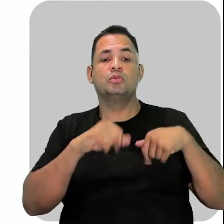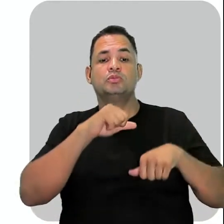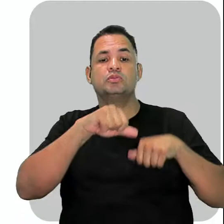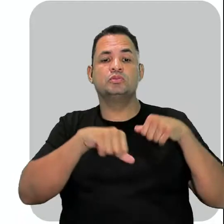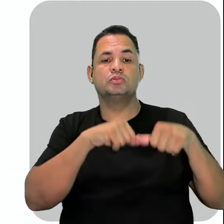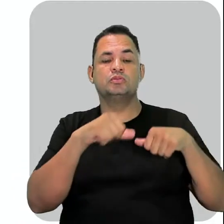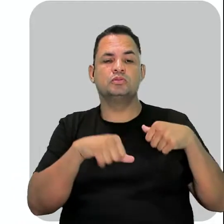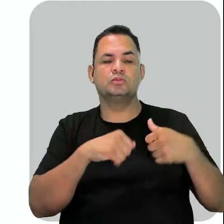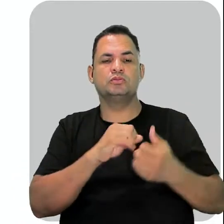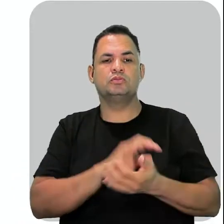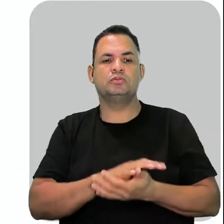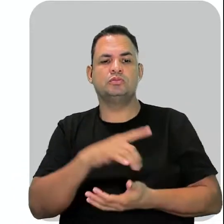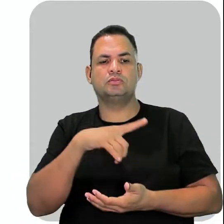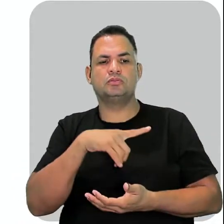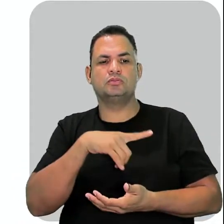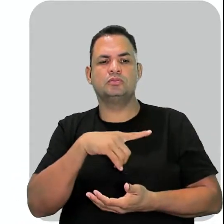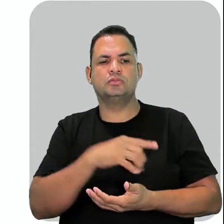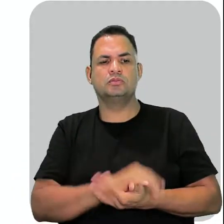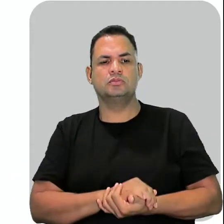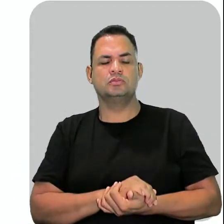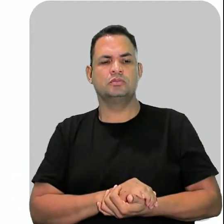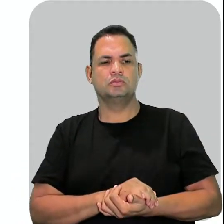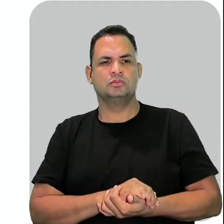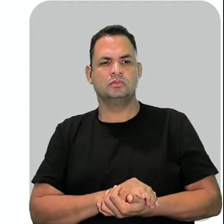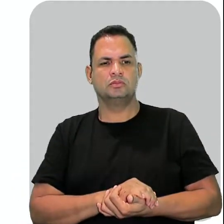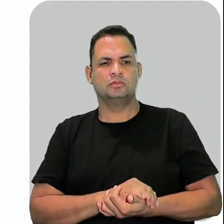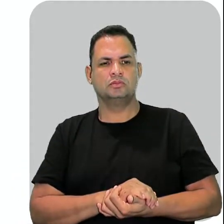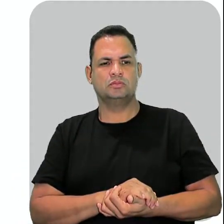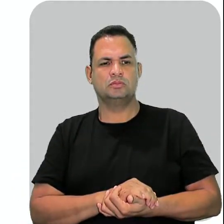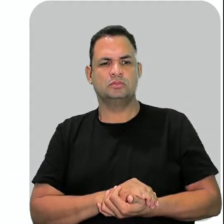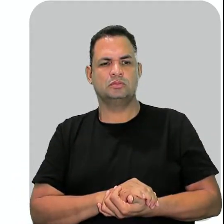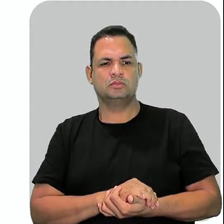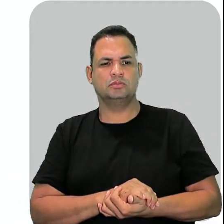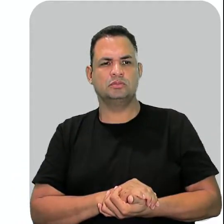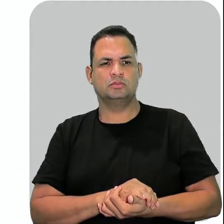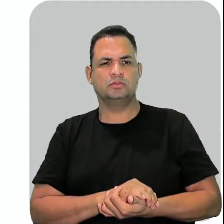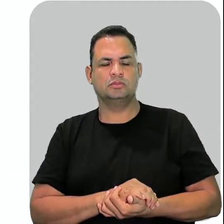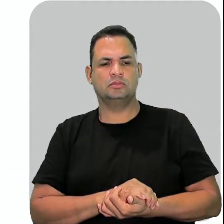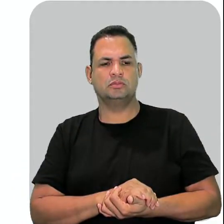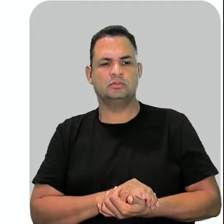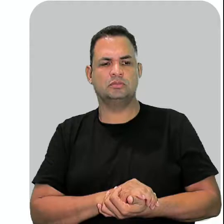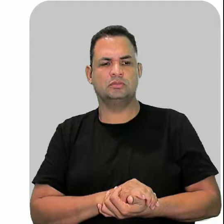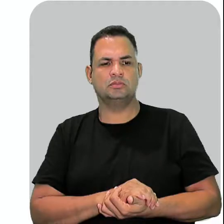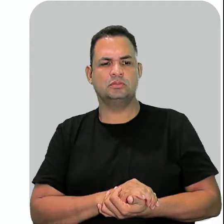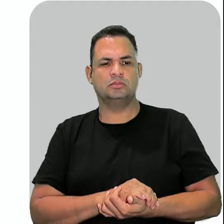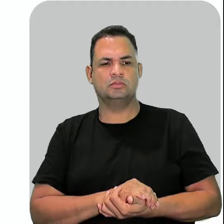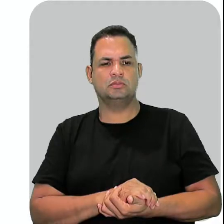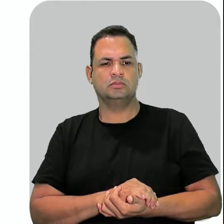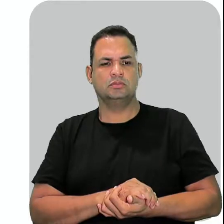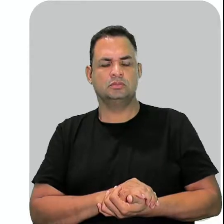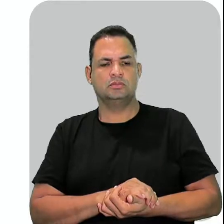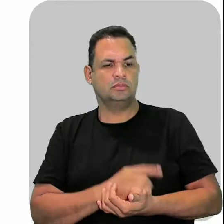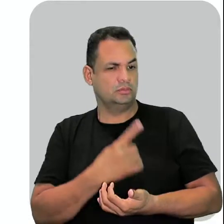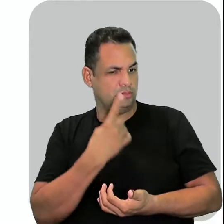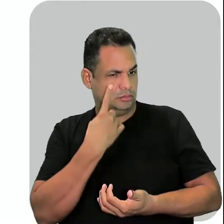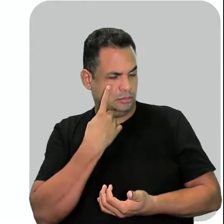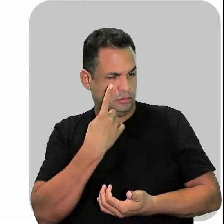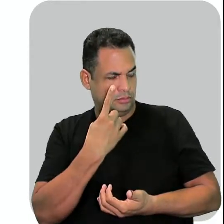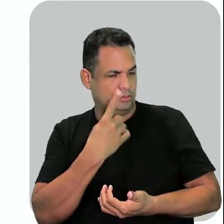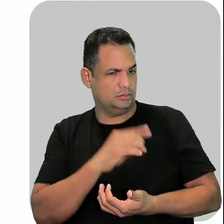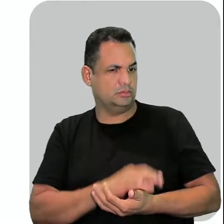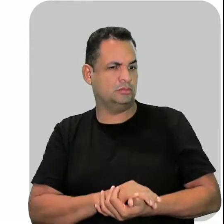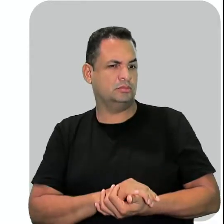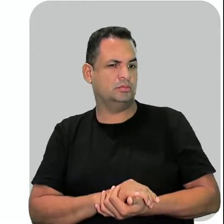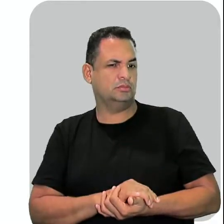O produto formado nós vamos ter aqui, ó. Vou fazer aqui pra gente, para vocês irem observando